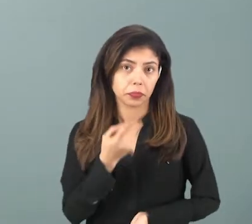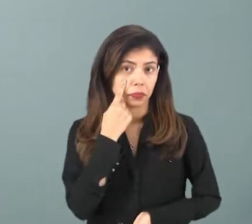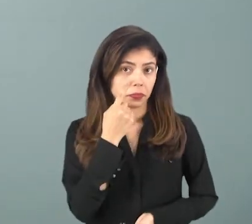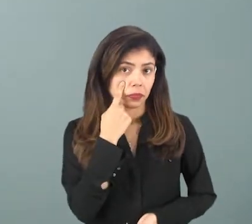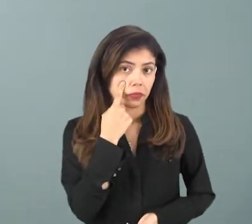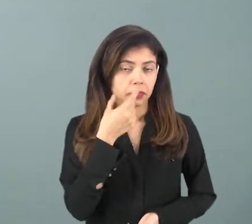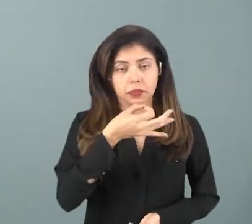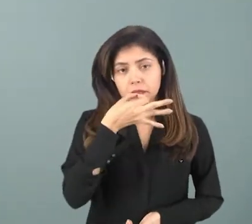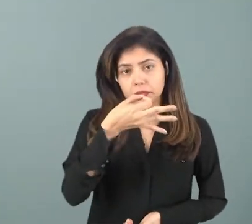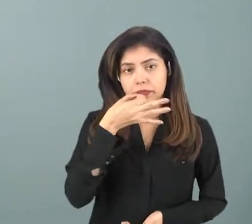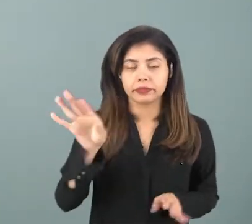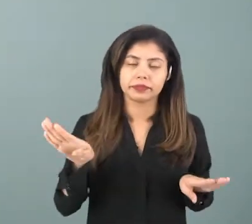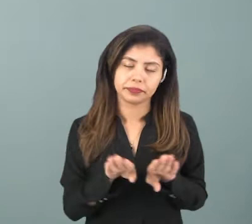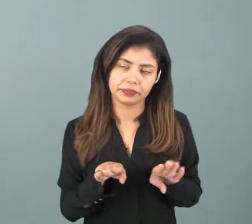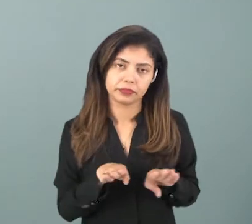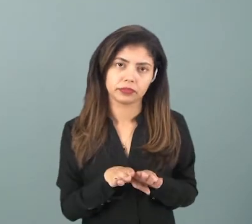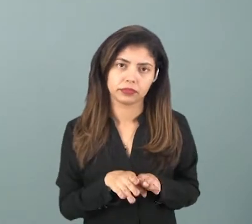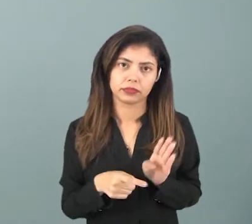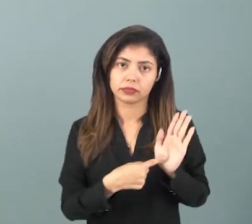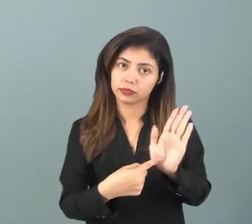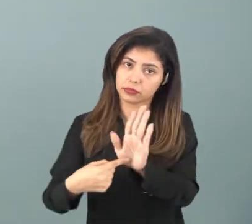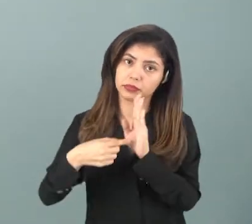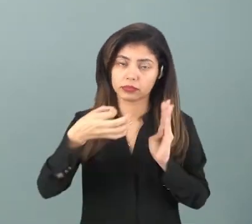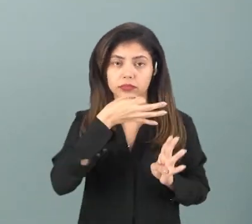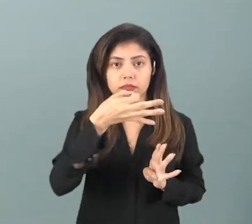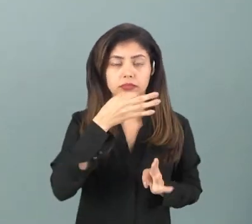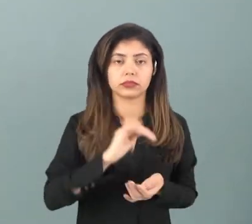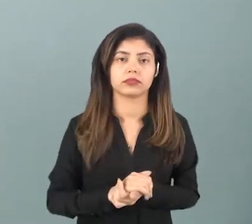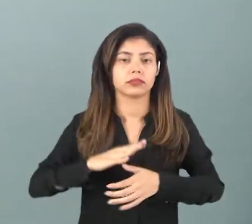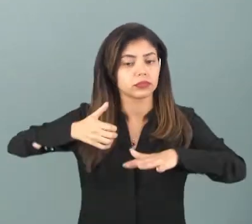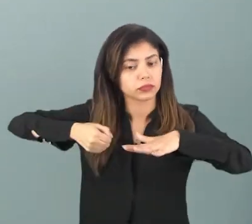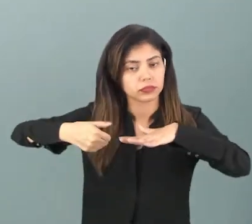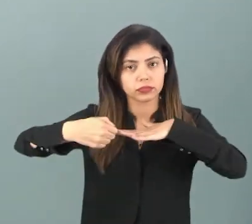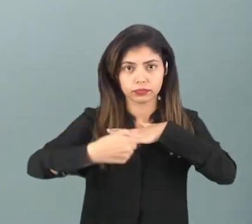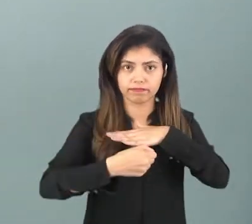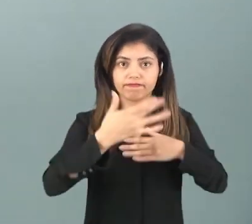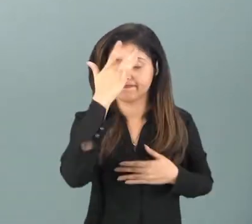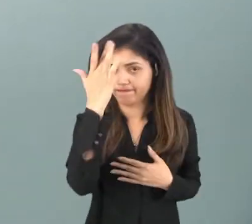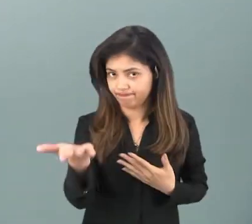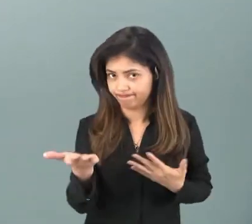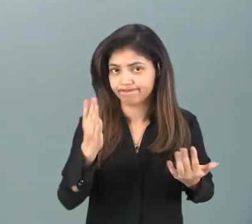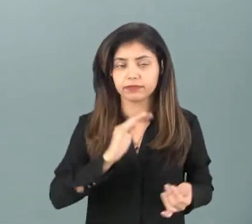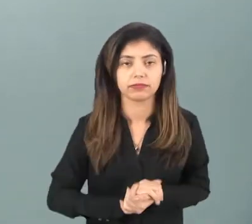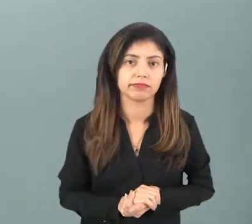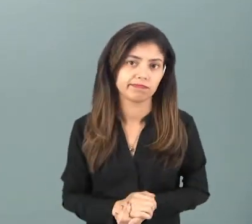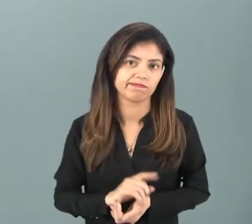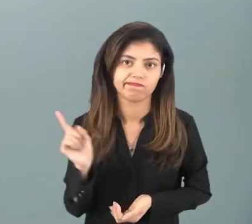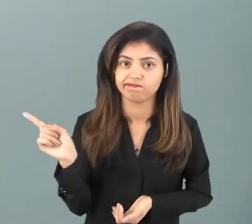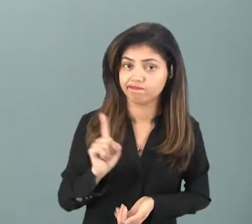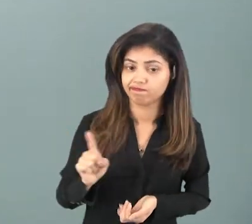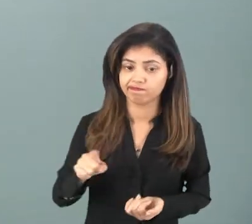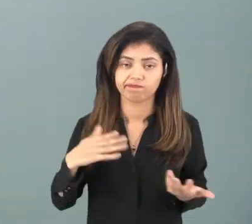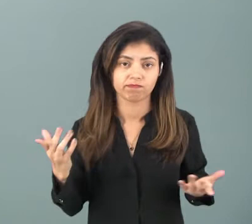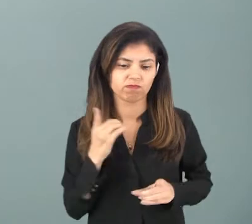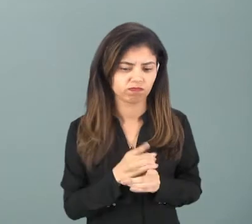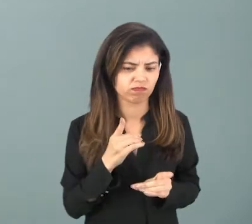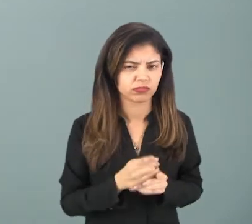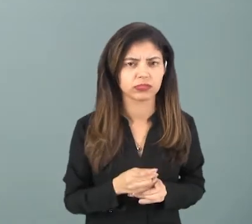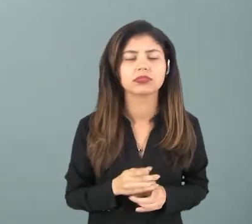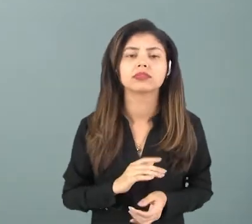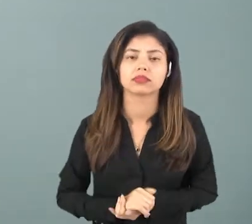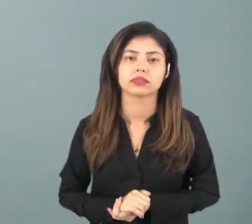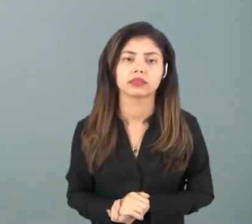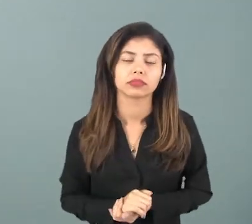vê o artigo de opinião da Mariana, onde ela expõe a opinião sobre as fake news, que não é fácil a gente descobrir,